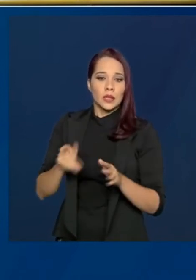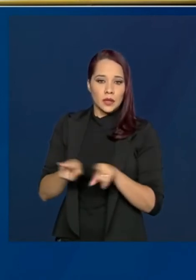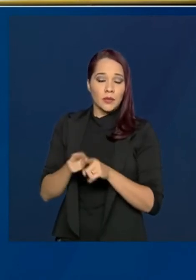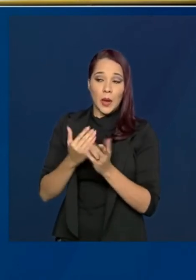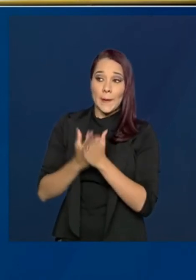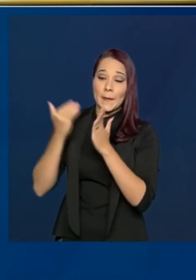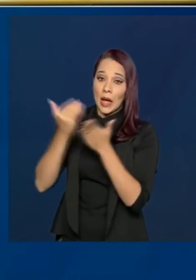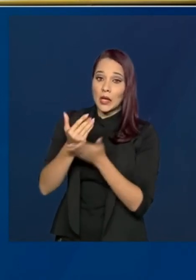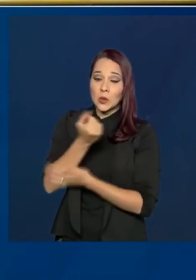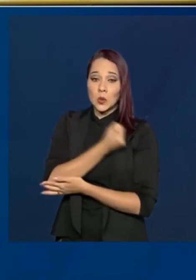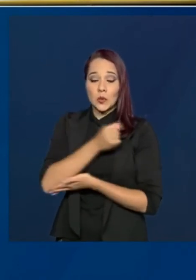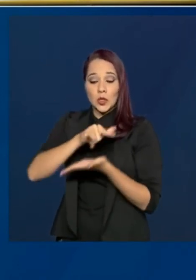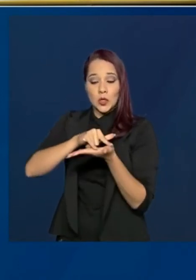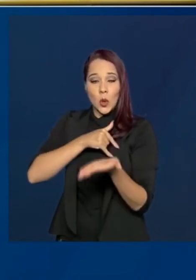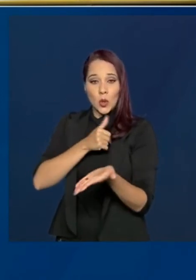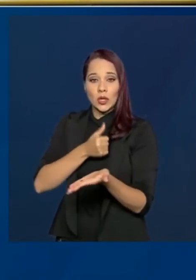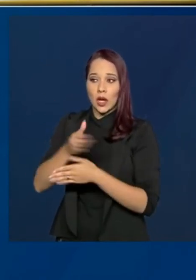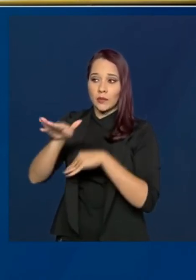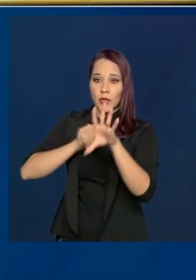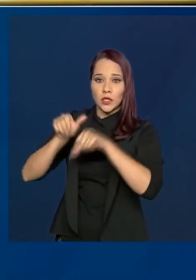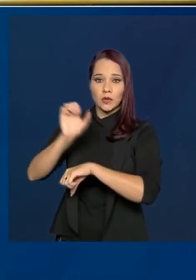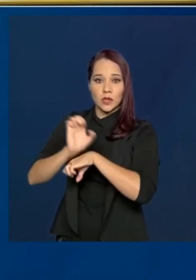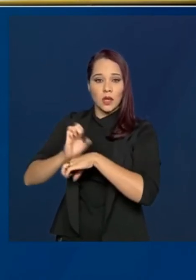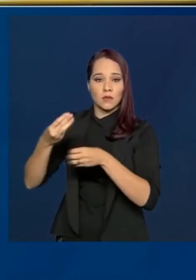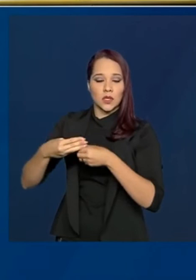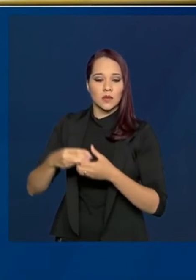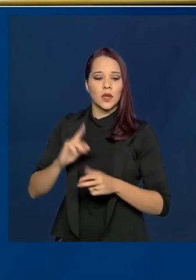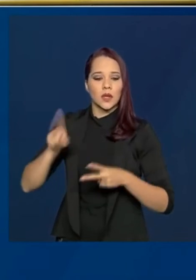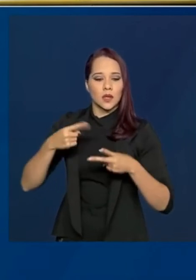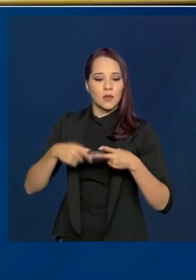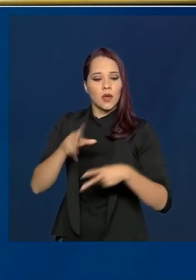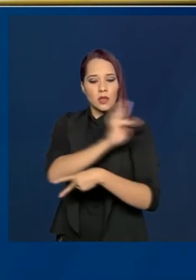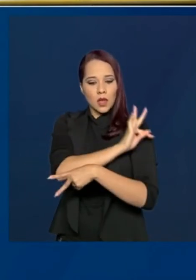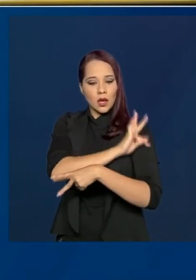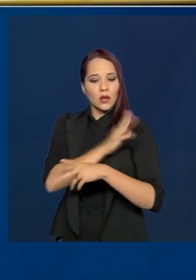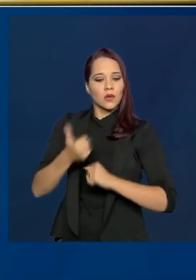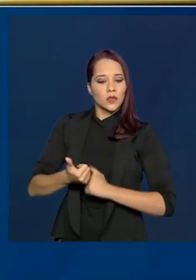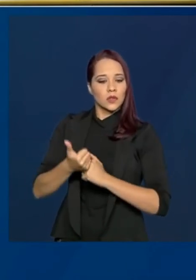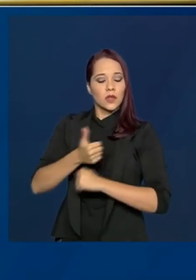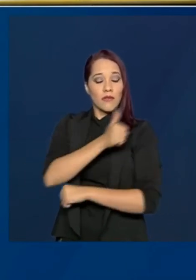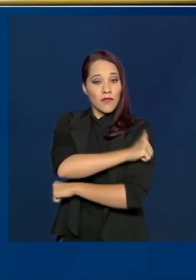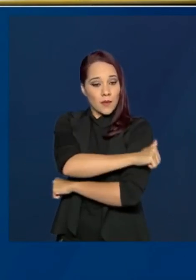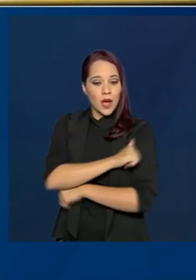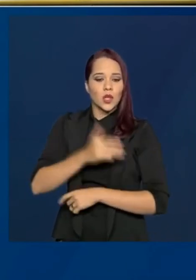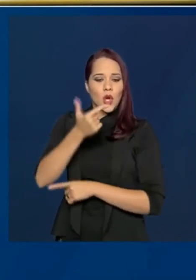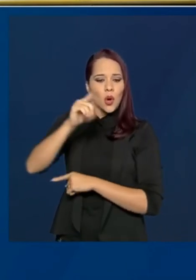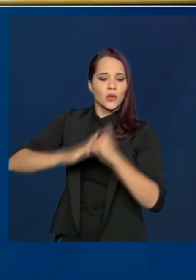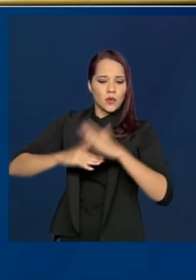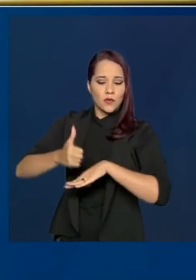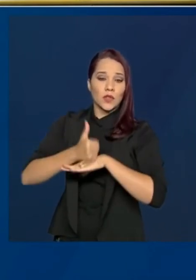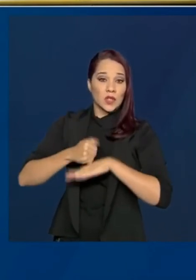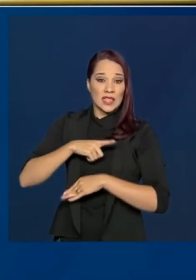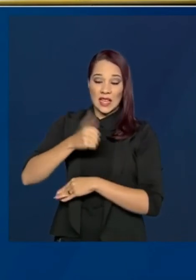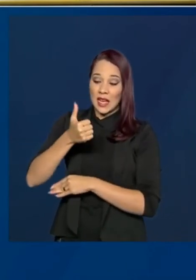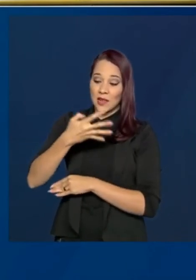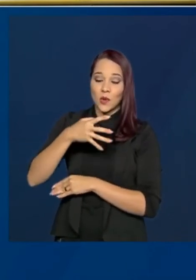contingente contratado por solicitação dos estados e municípios, seguidos dos técnicos de enfermagem e outras profissões, lembrando que a gente tem